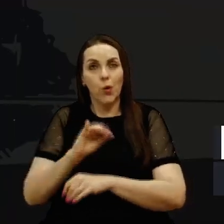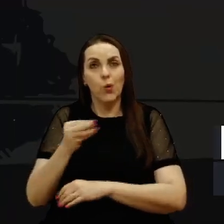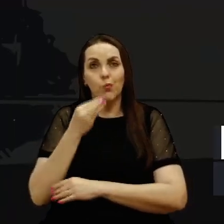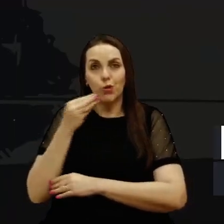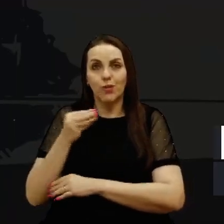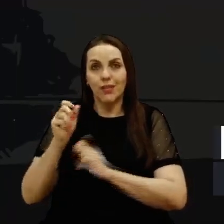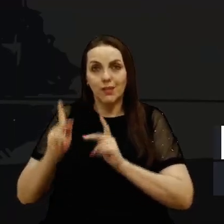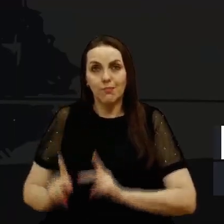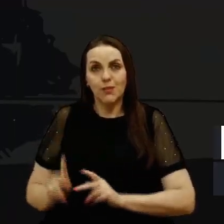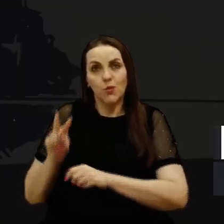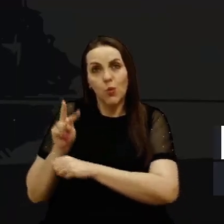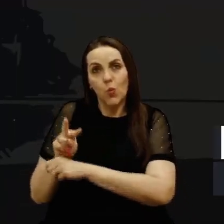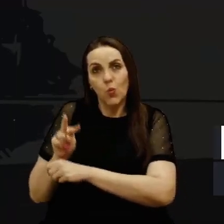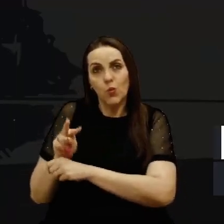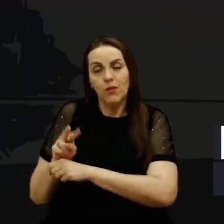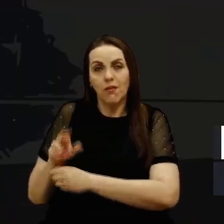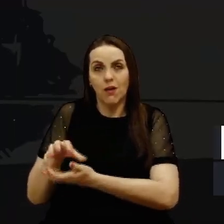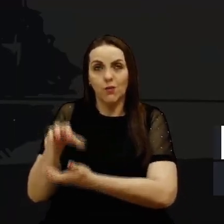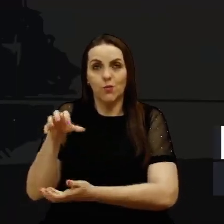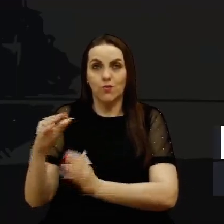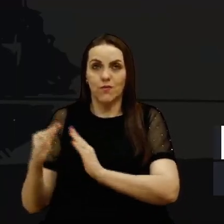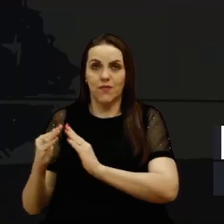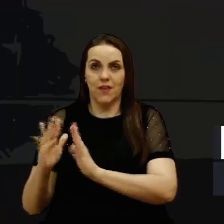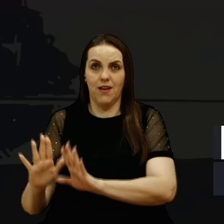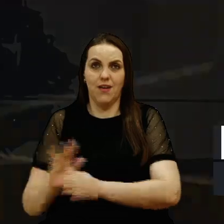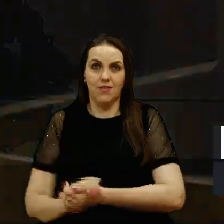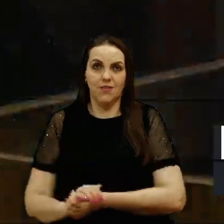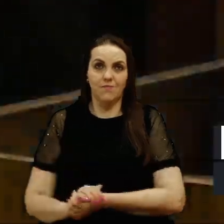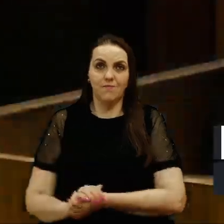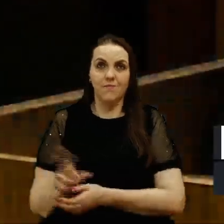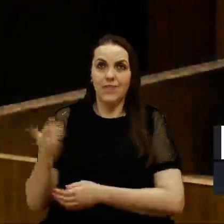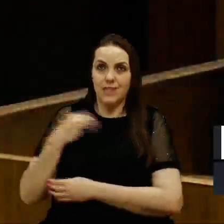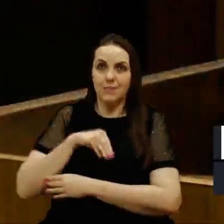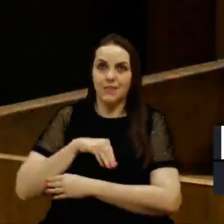que alguém cuide do idoso lá na sua casa. Primeiro a parte do Jack.